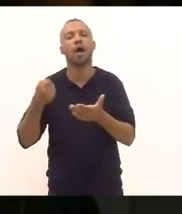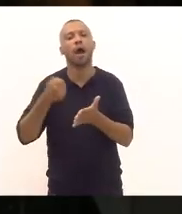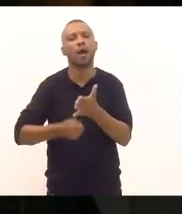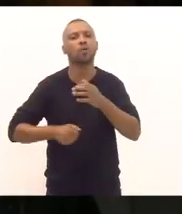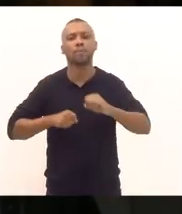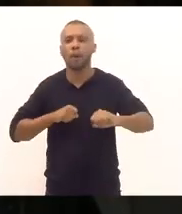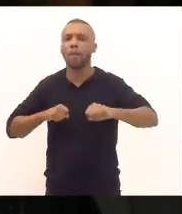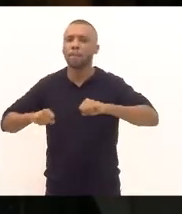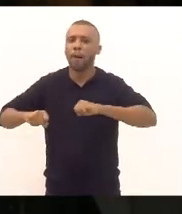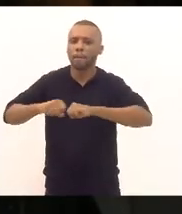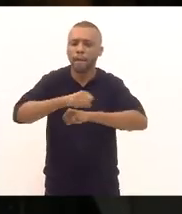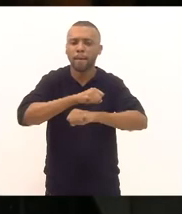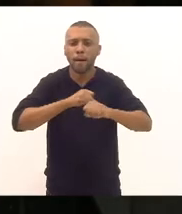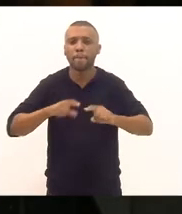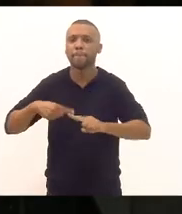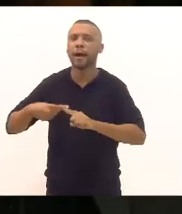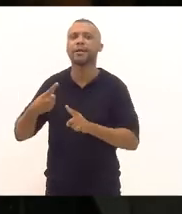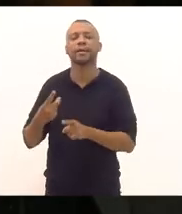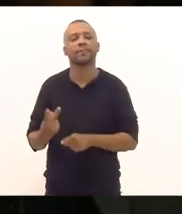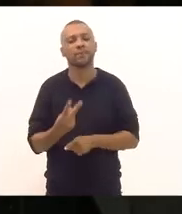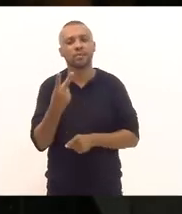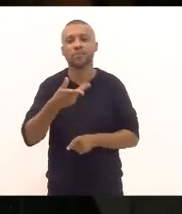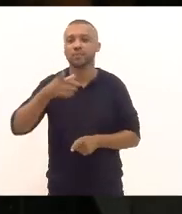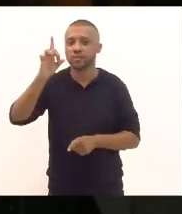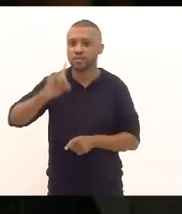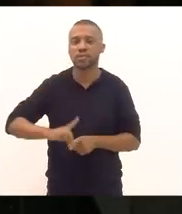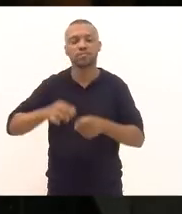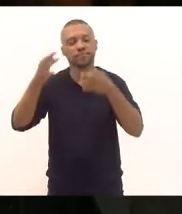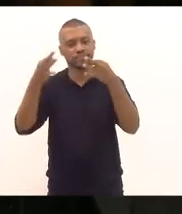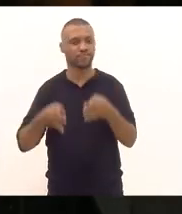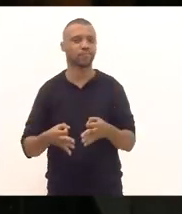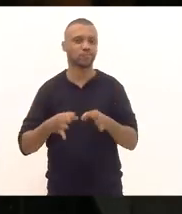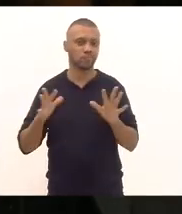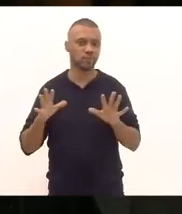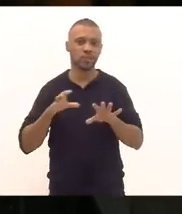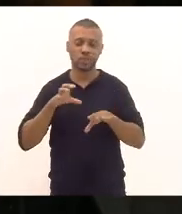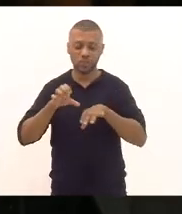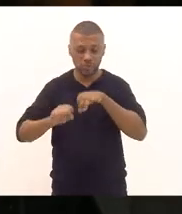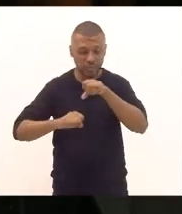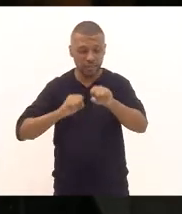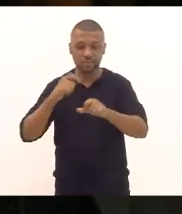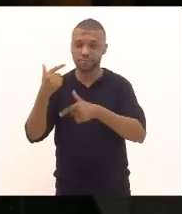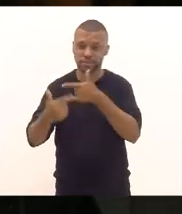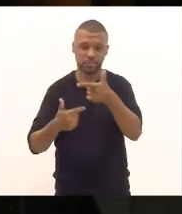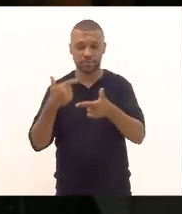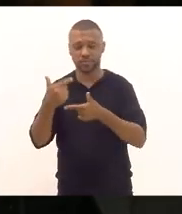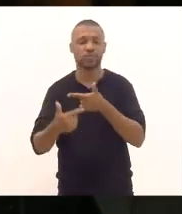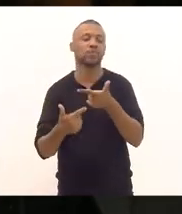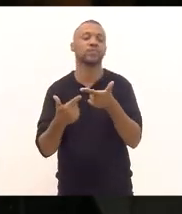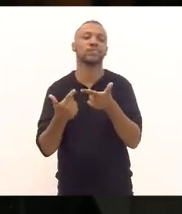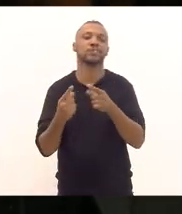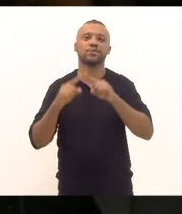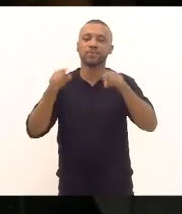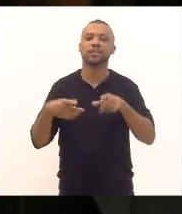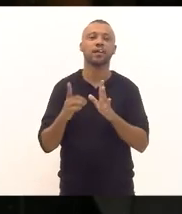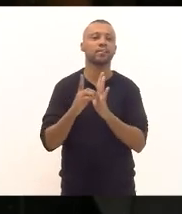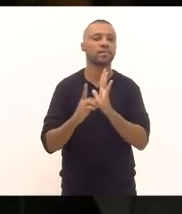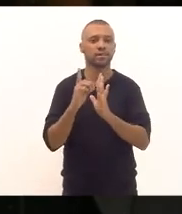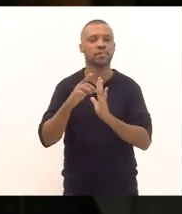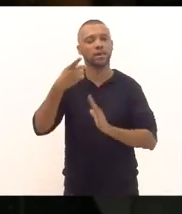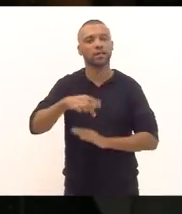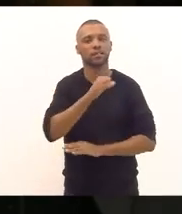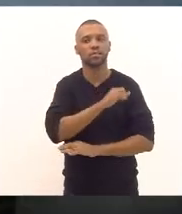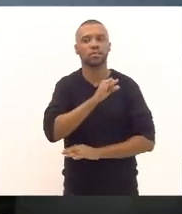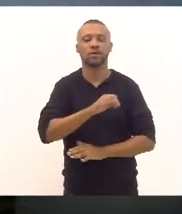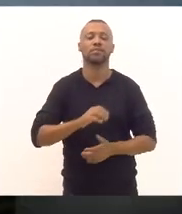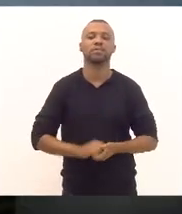e a valorização e aos direitos legítimos buscadas por trabalhadoras e trabalhadores do Detran aqui no Rio de